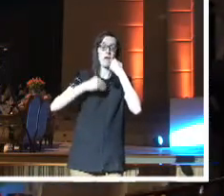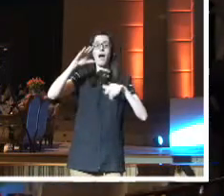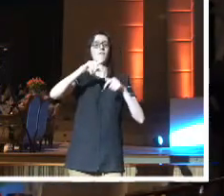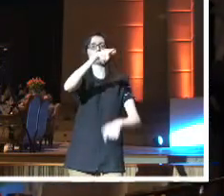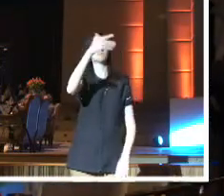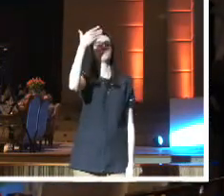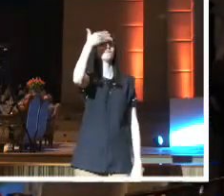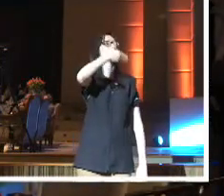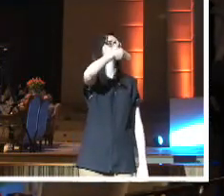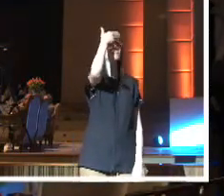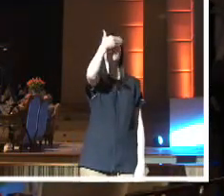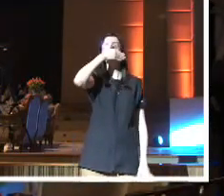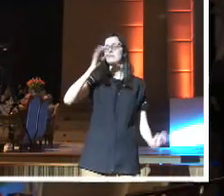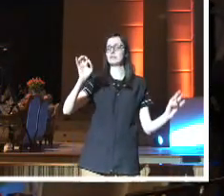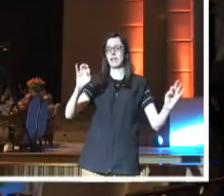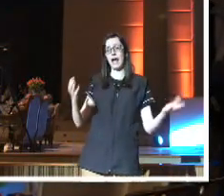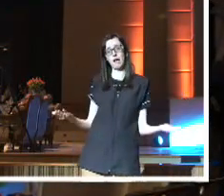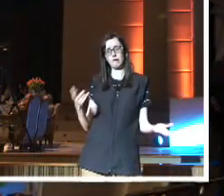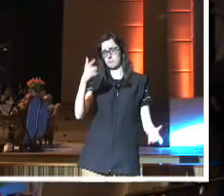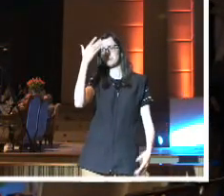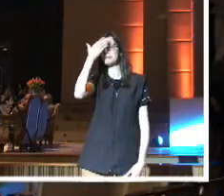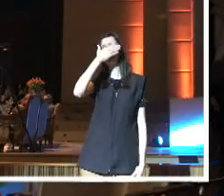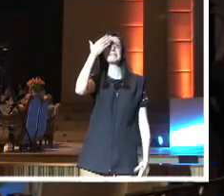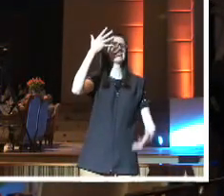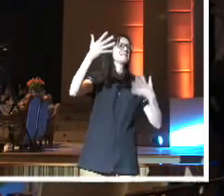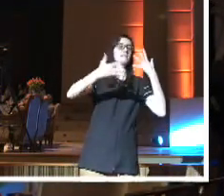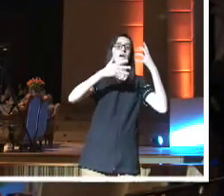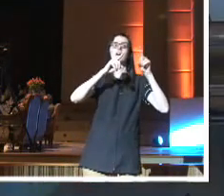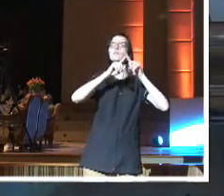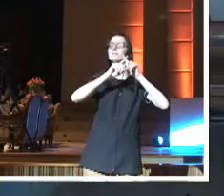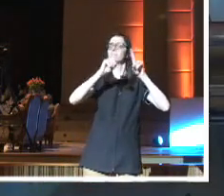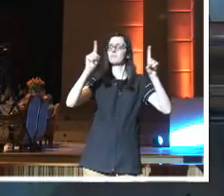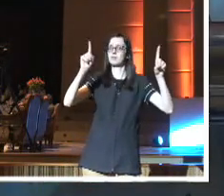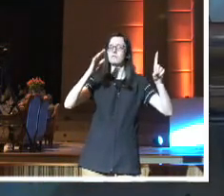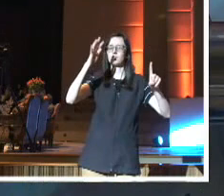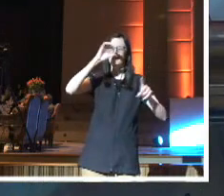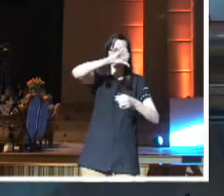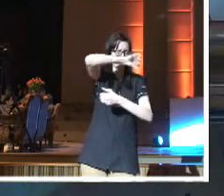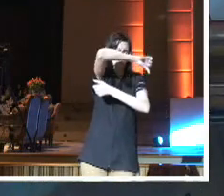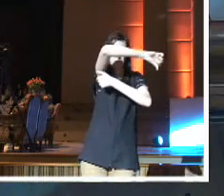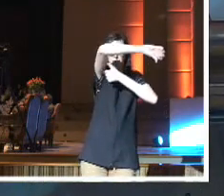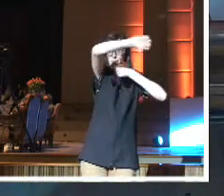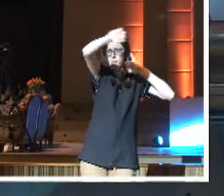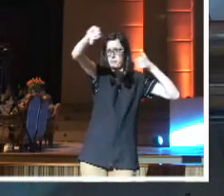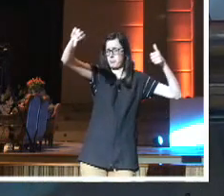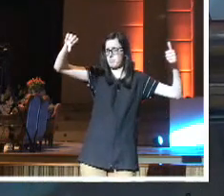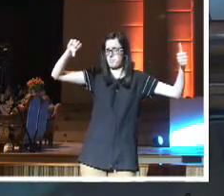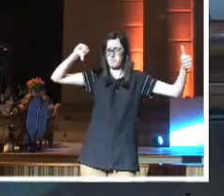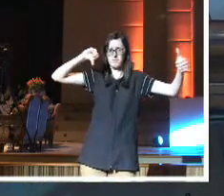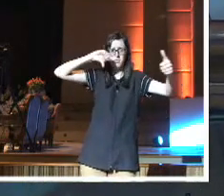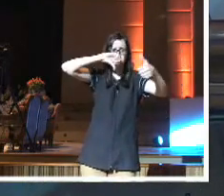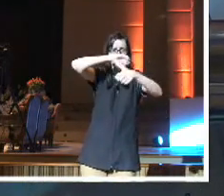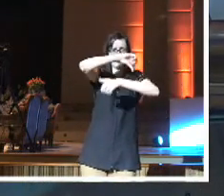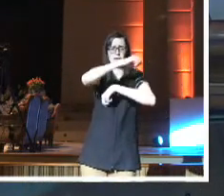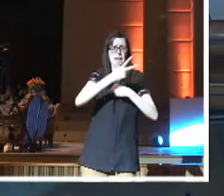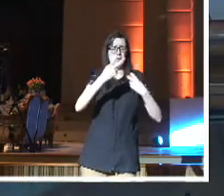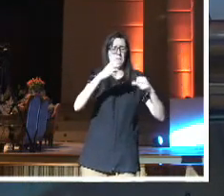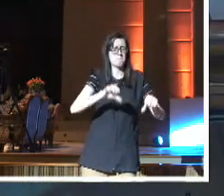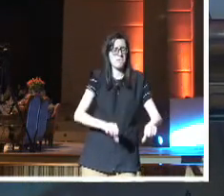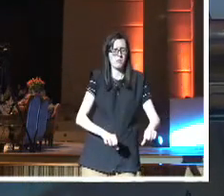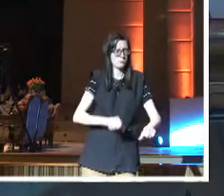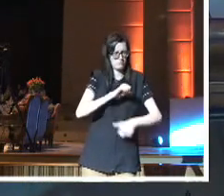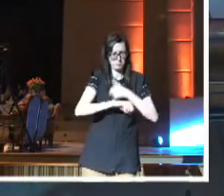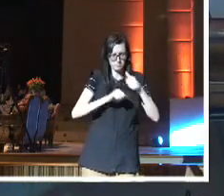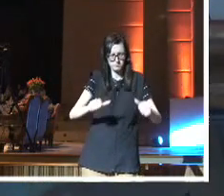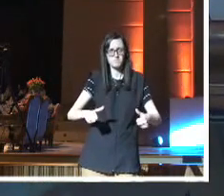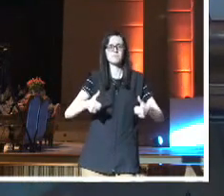pareçam, neste momento, eles se transformarão em momentos da